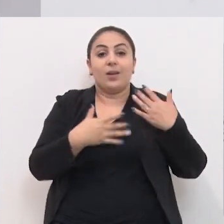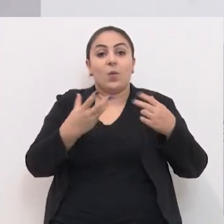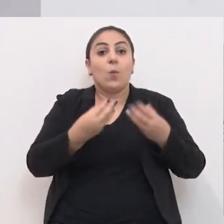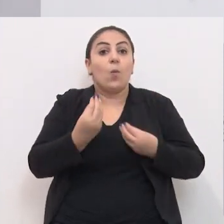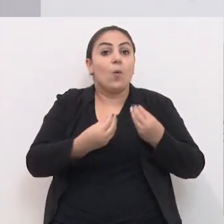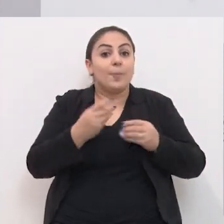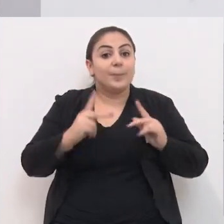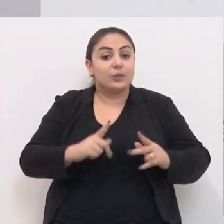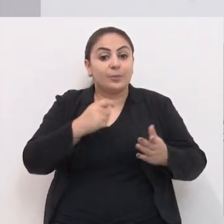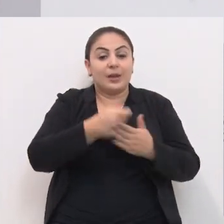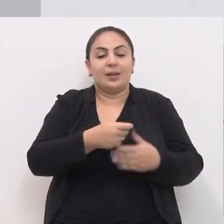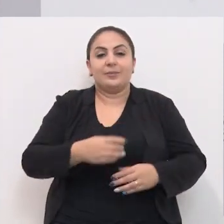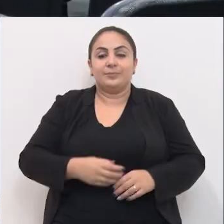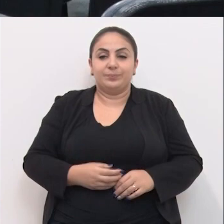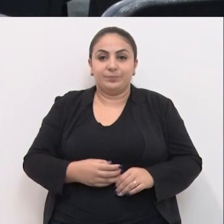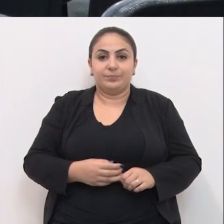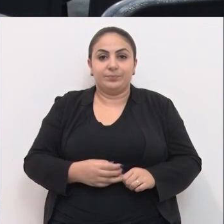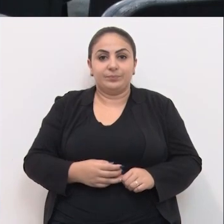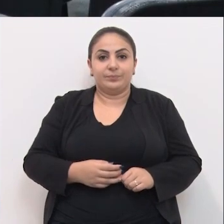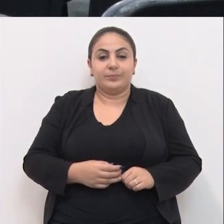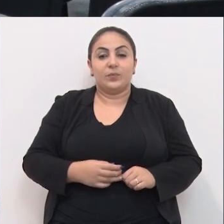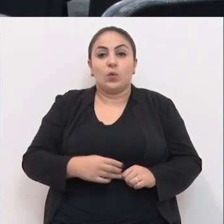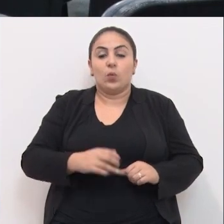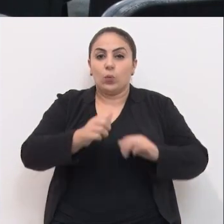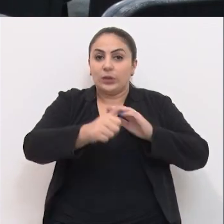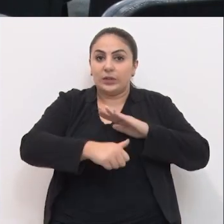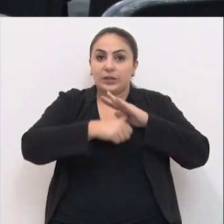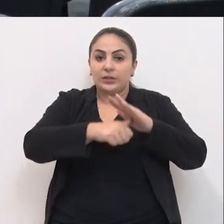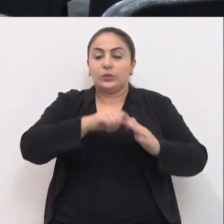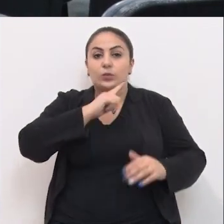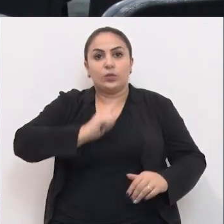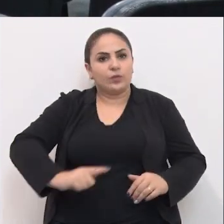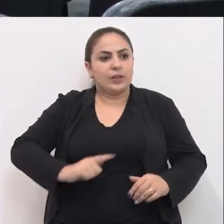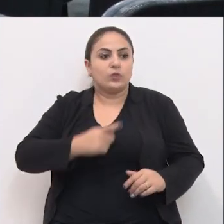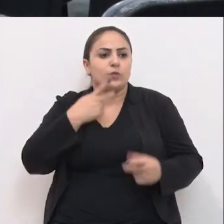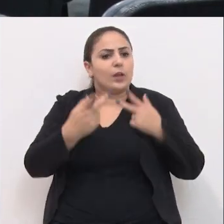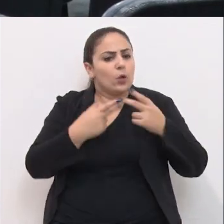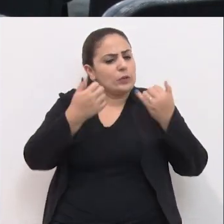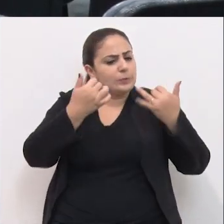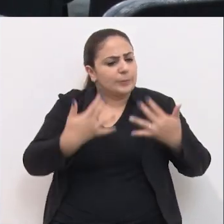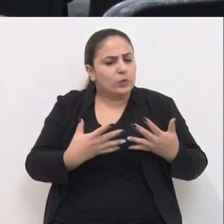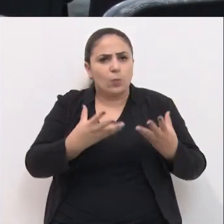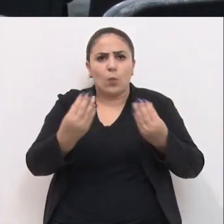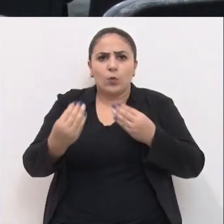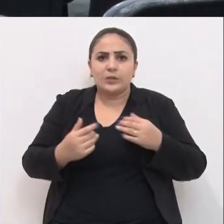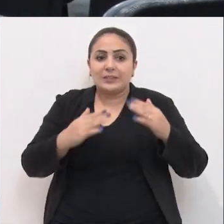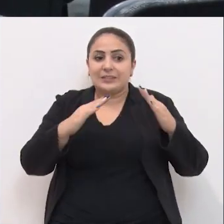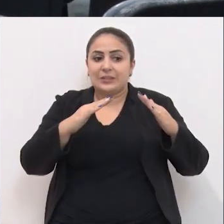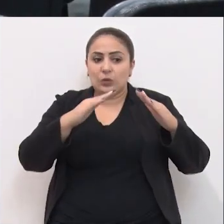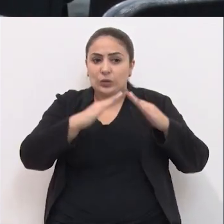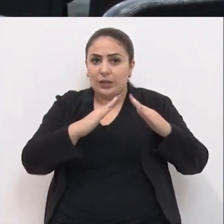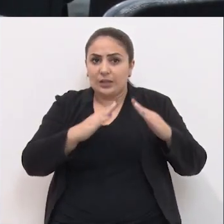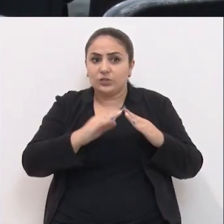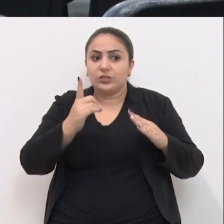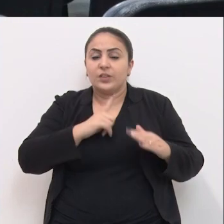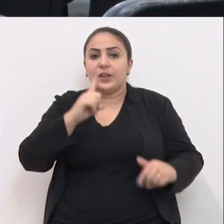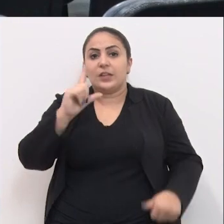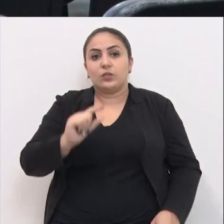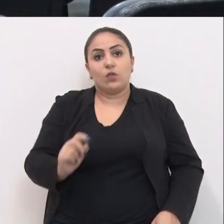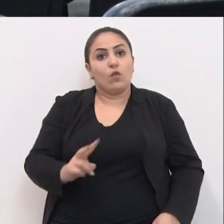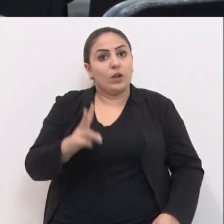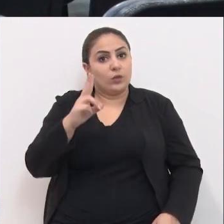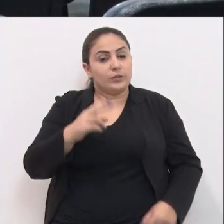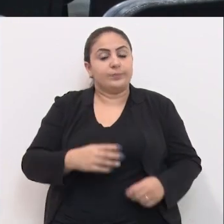é um absurdo o que está acontecendo aqui. E eu sempre digo, esse é o primeiro aumento, vai ter o segundo aumento. Eles não botaram todos os aumentos numa vez